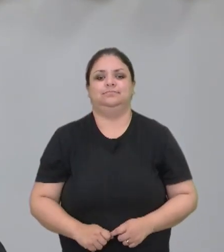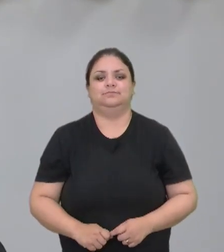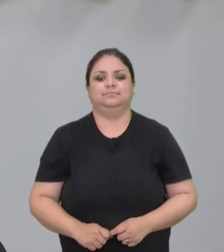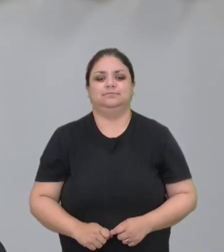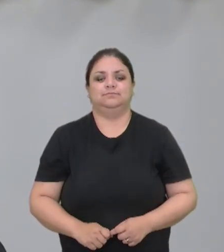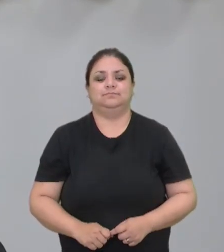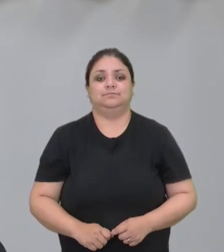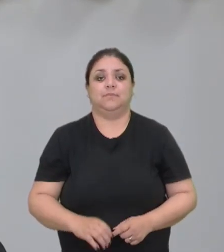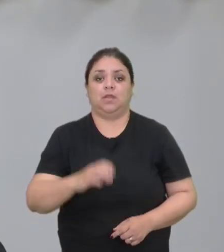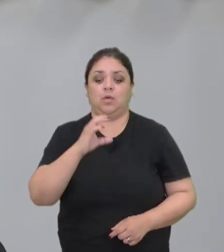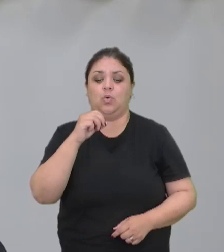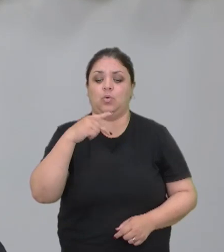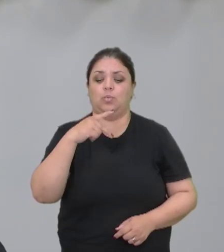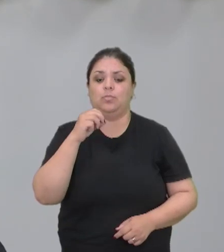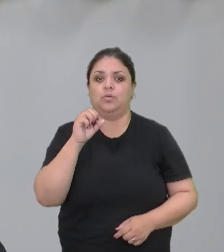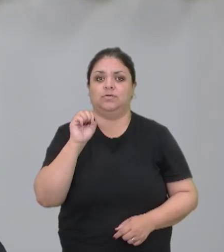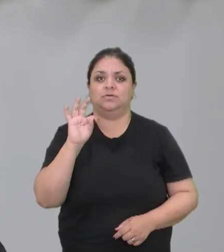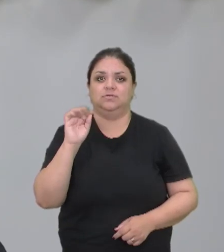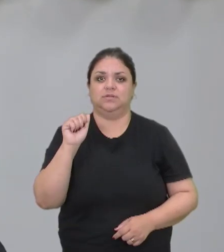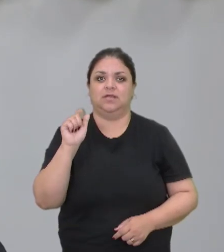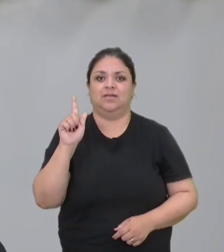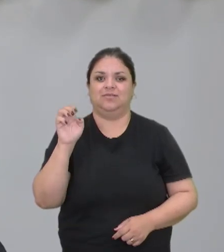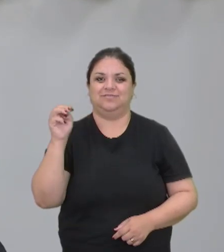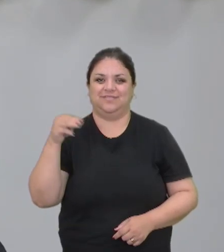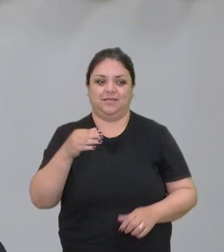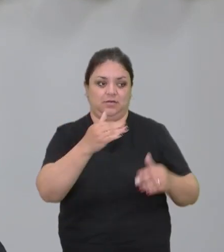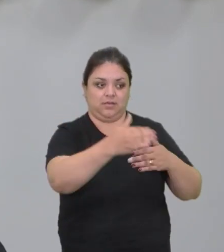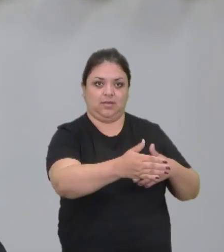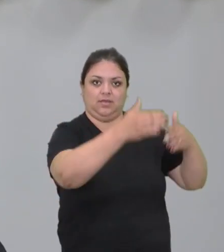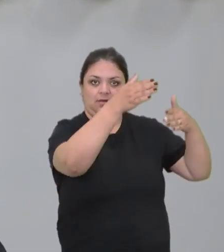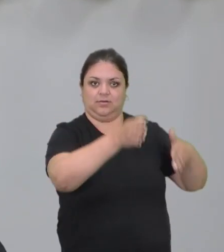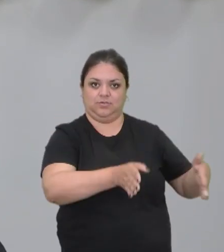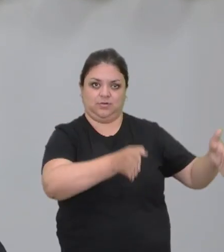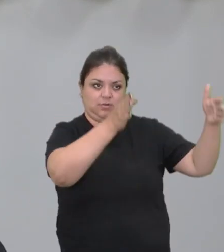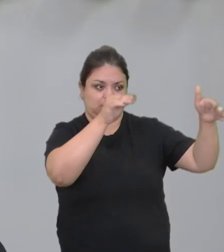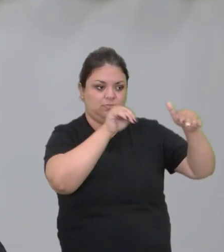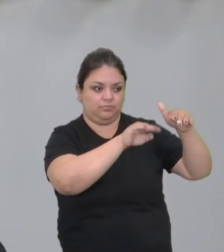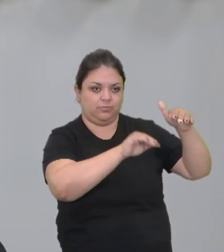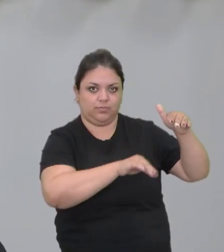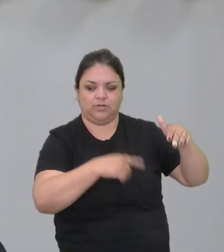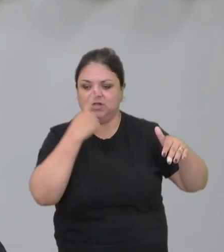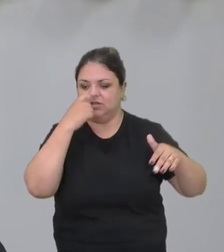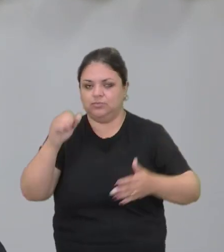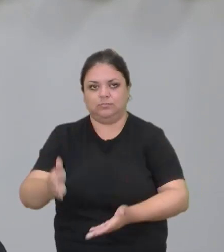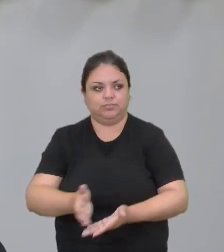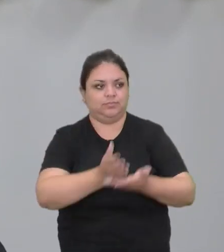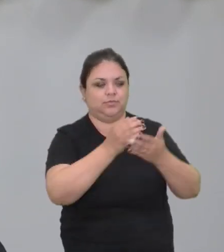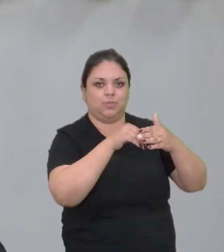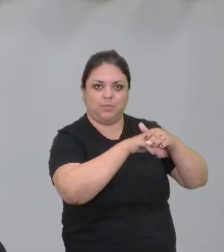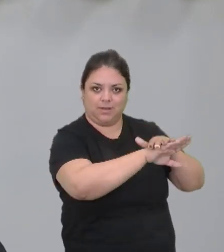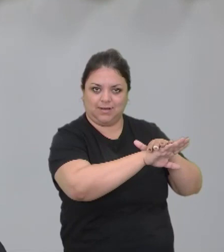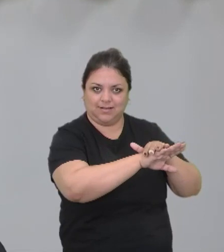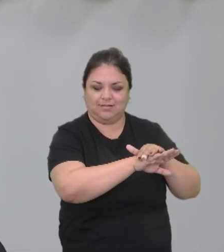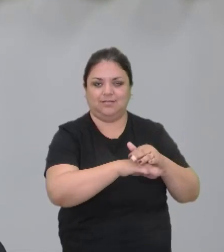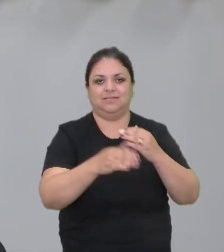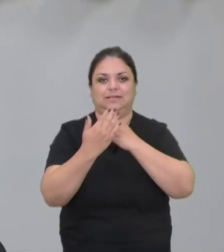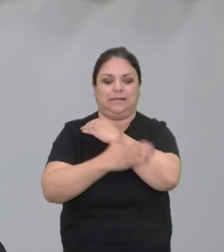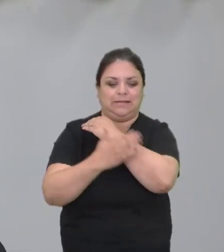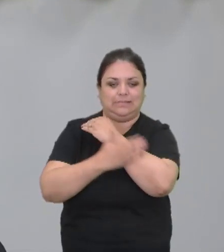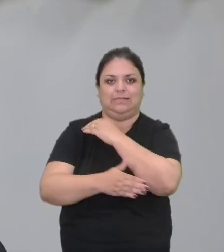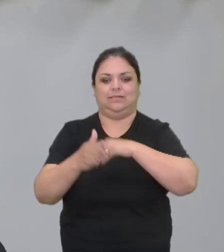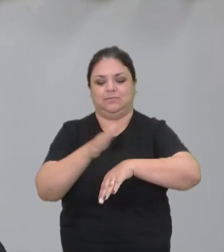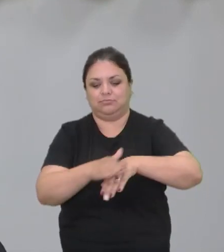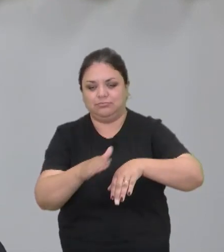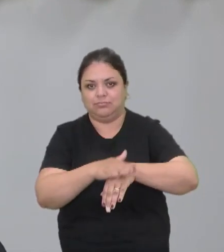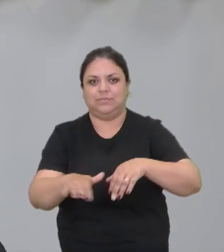a compostagem como uma ferramenta para a gente conseguir, então, resgatar esses resíduos orgânicos